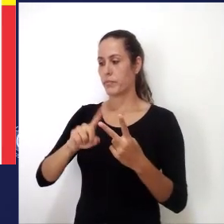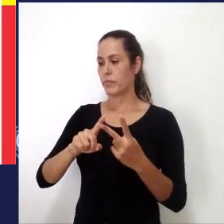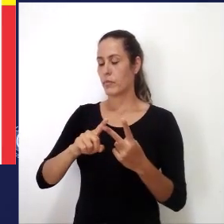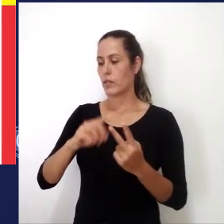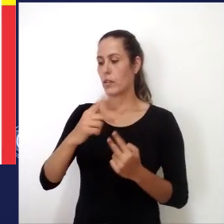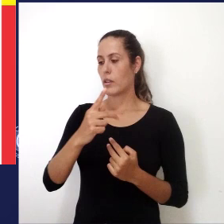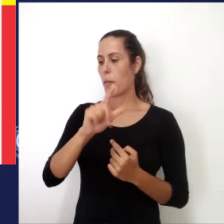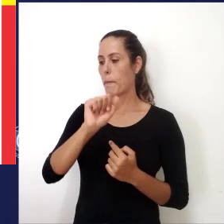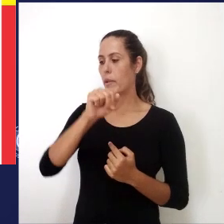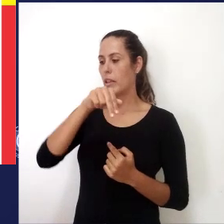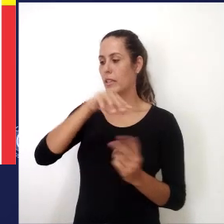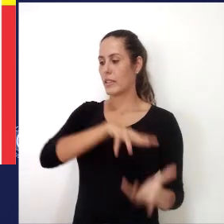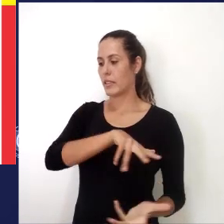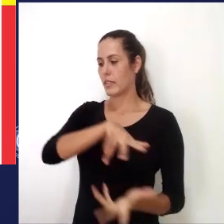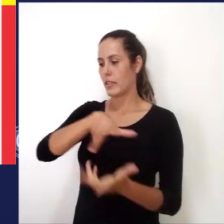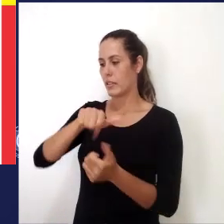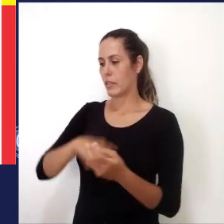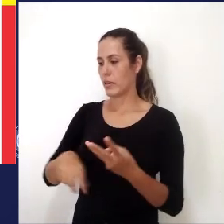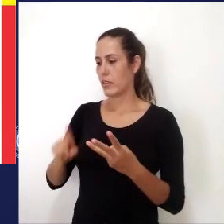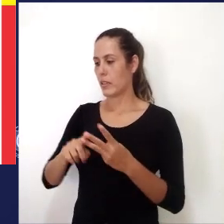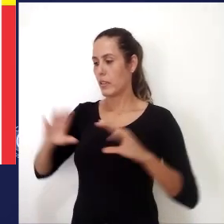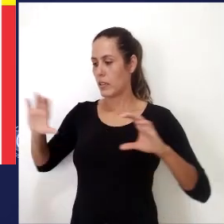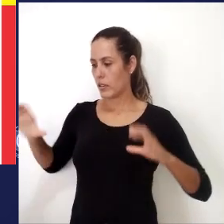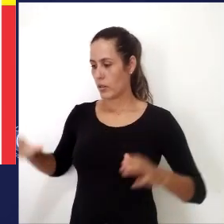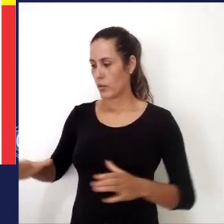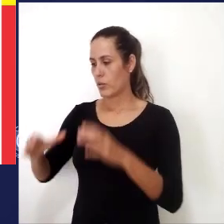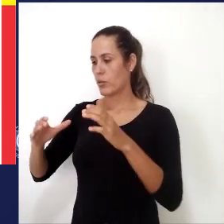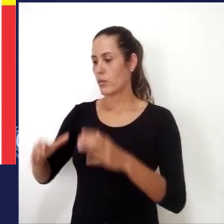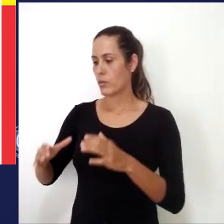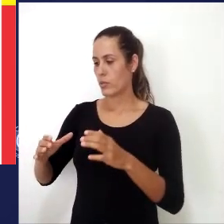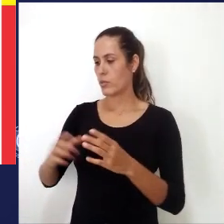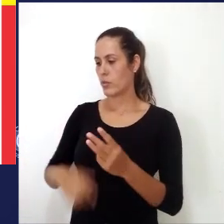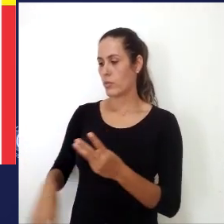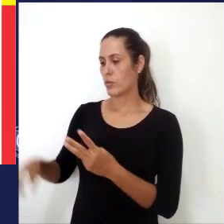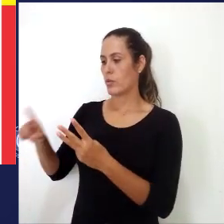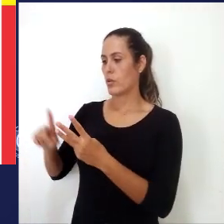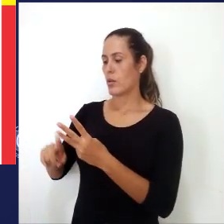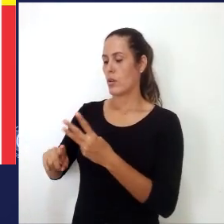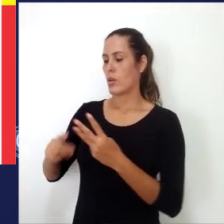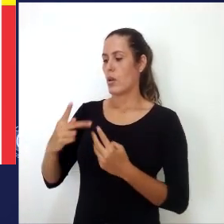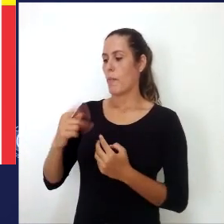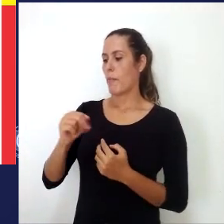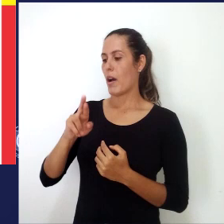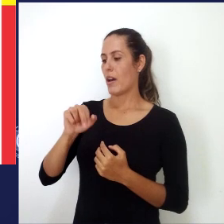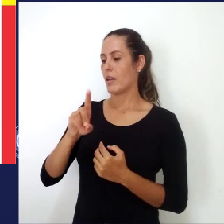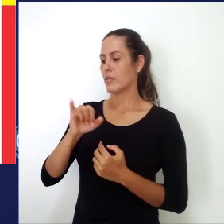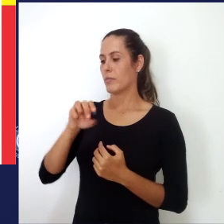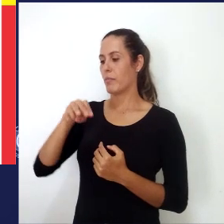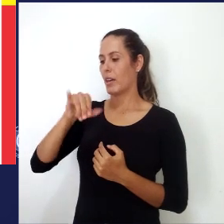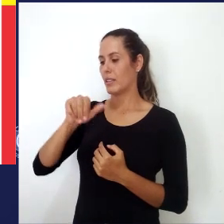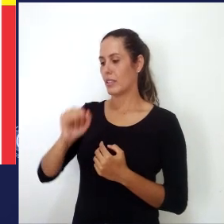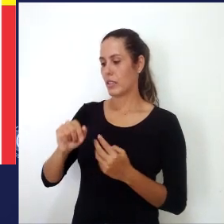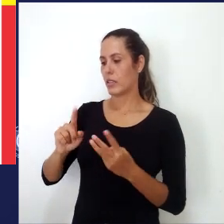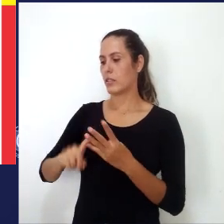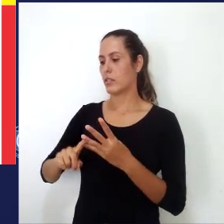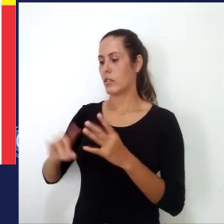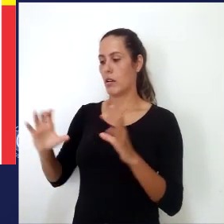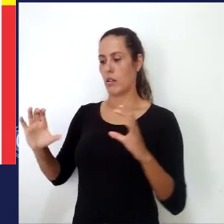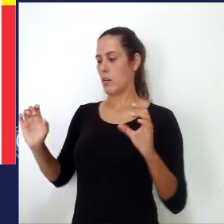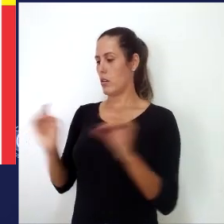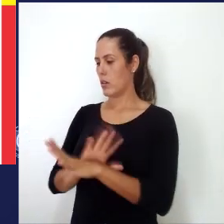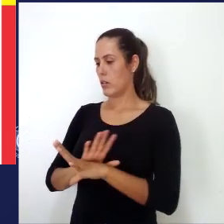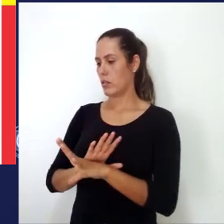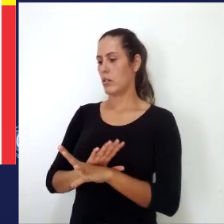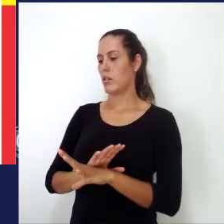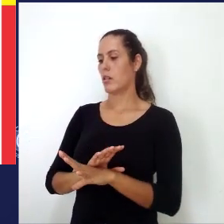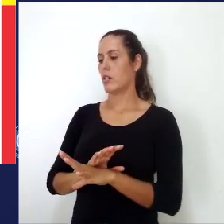planetária, conjuntural, paradigmática, absoluto e civilizatório.